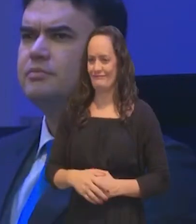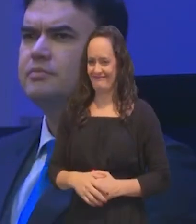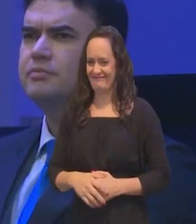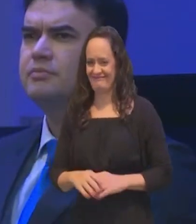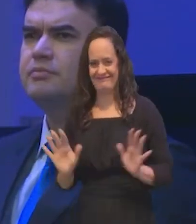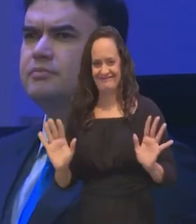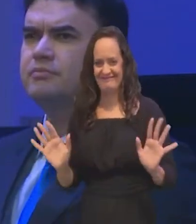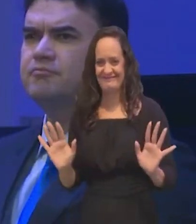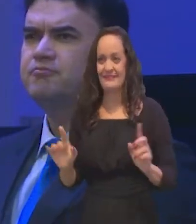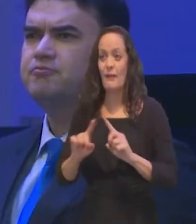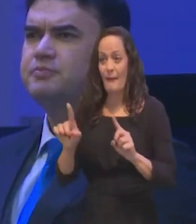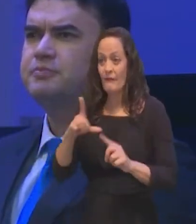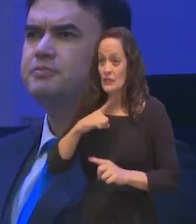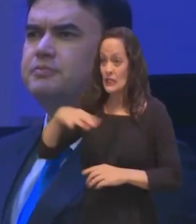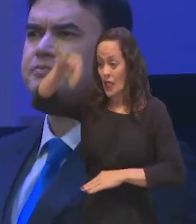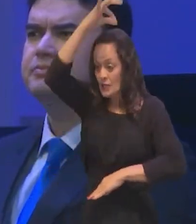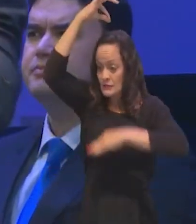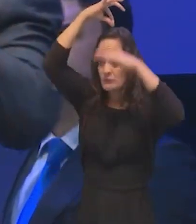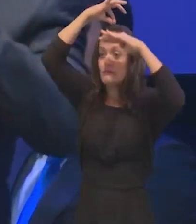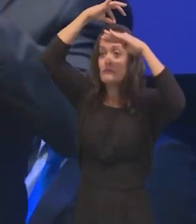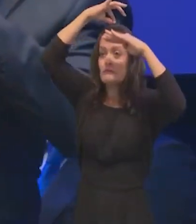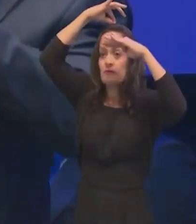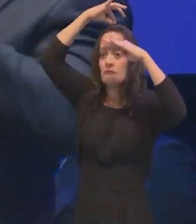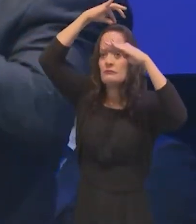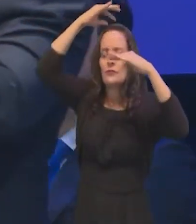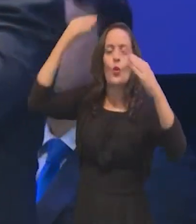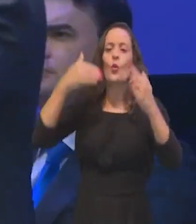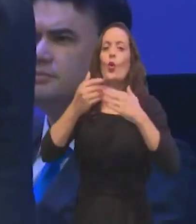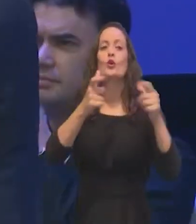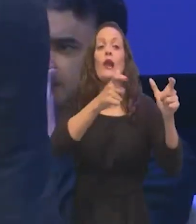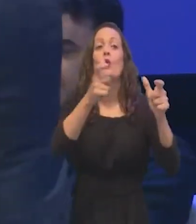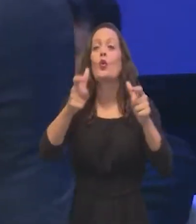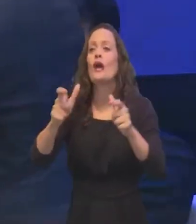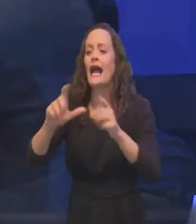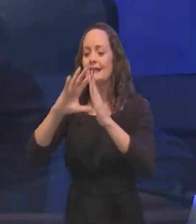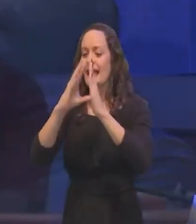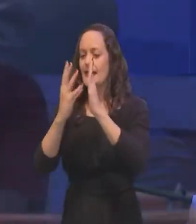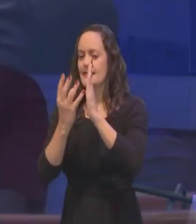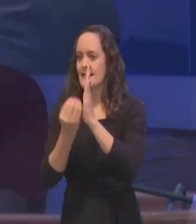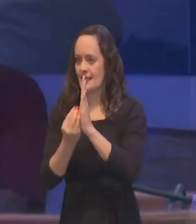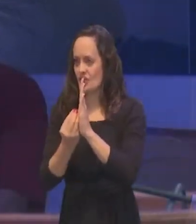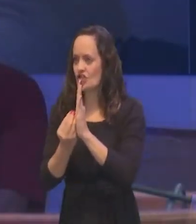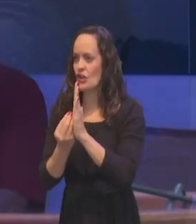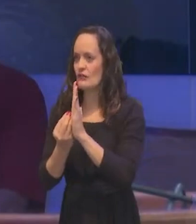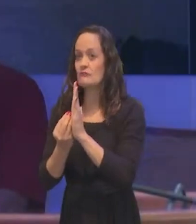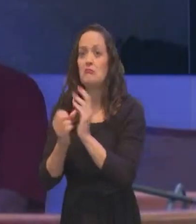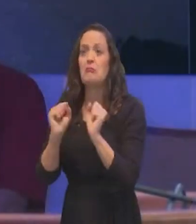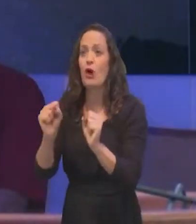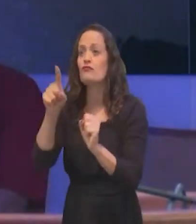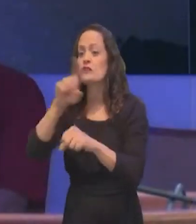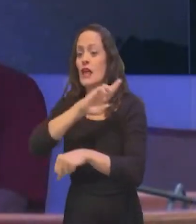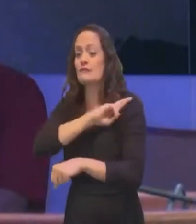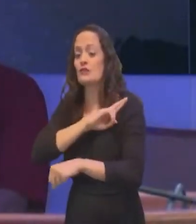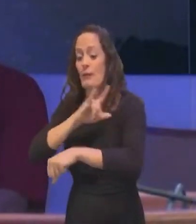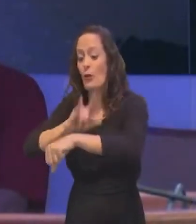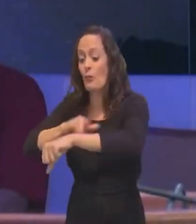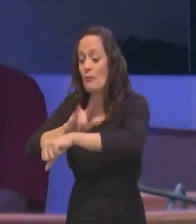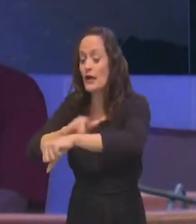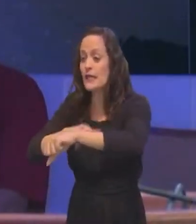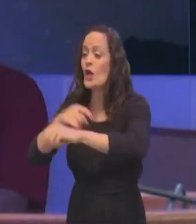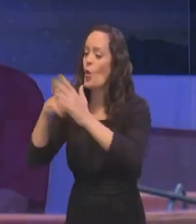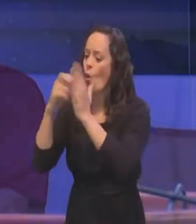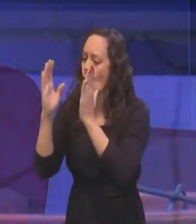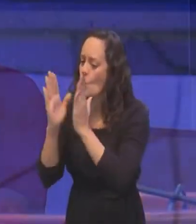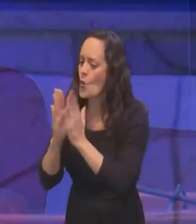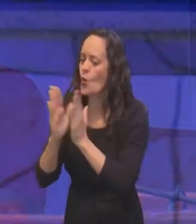Se você está cheio do Espírito Santo, você pode estar em cada área da igreja. Você está dentro de um banheiro da igreja e você está orando, cultuando